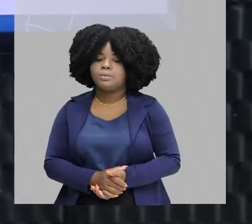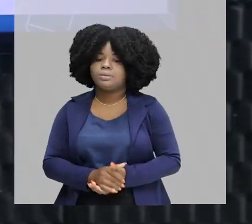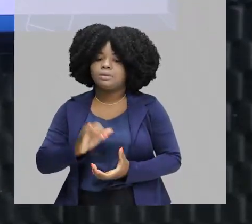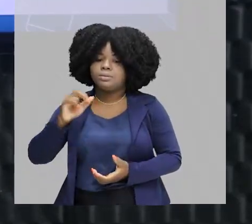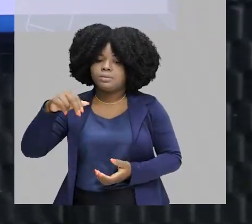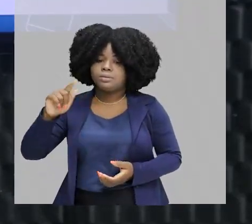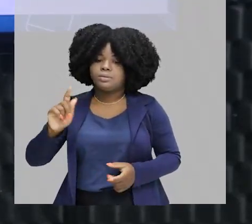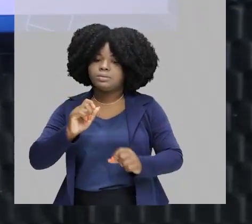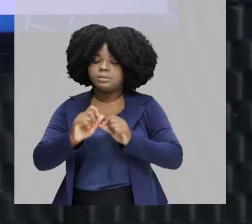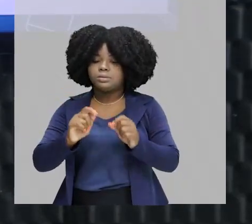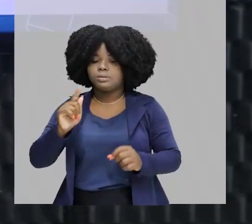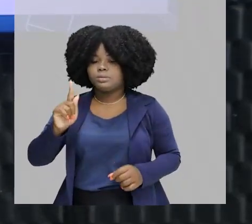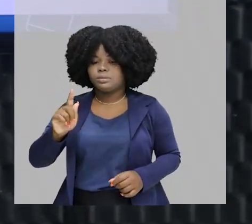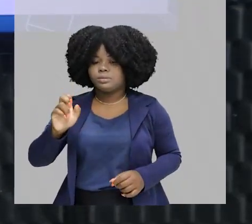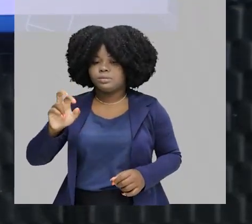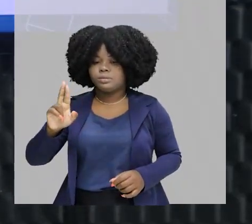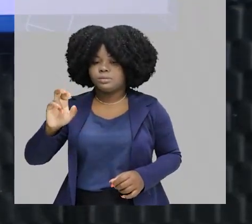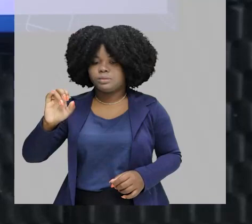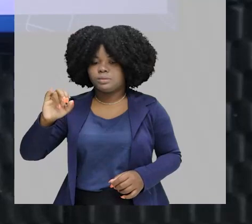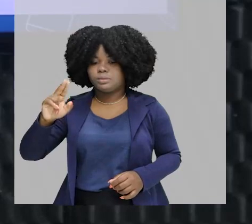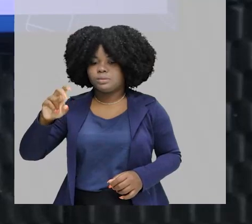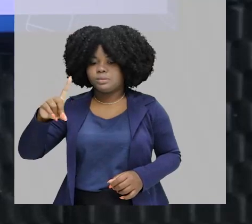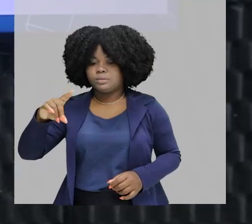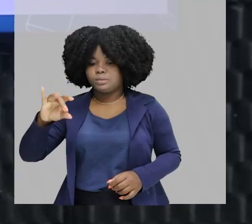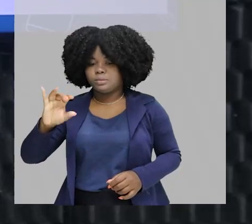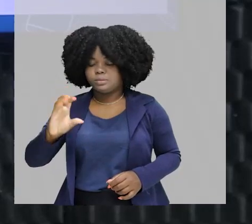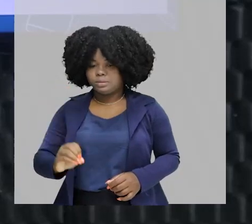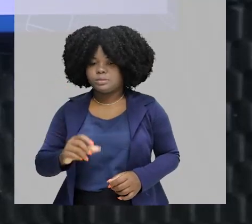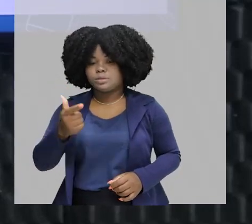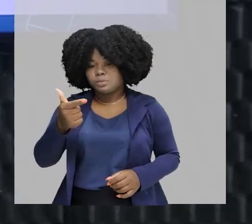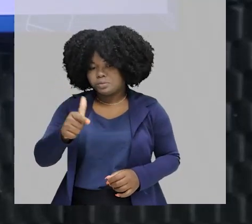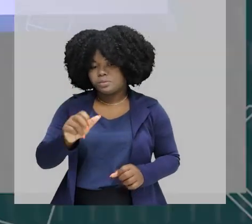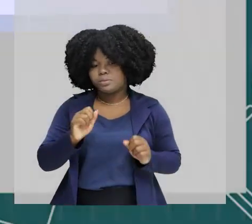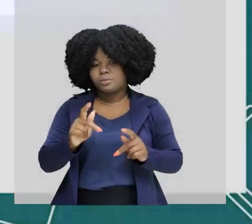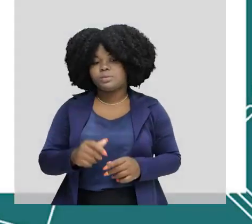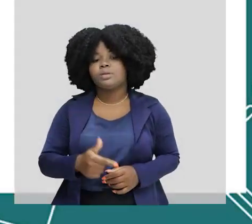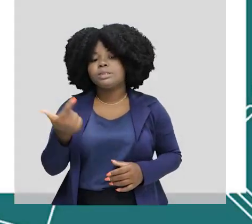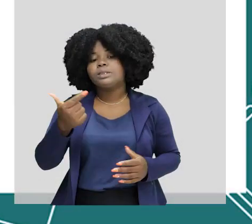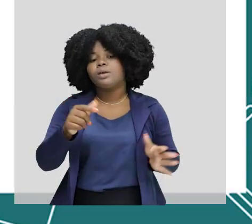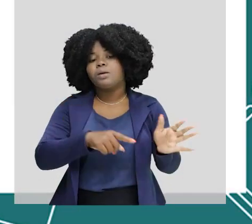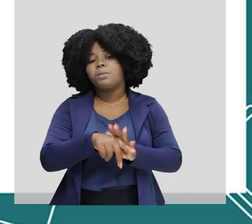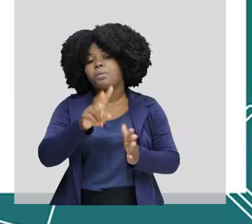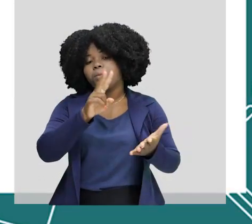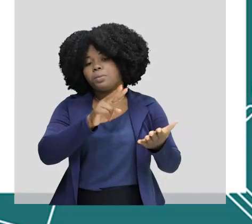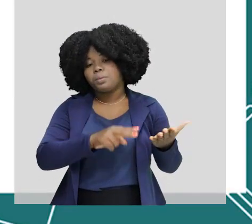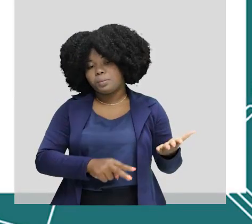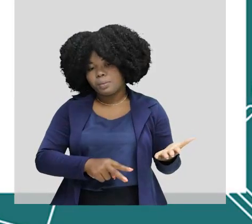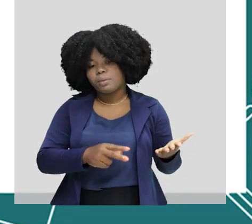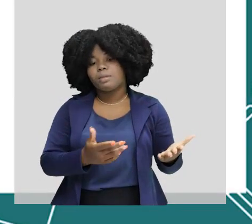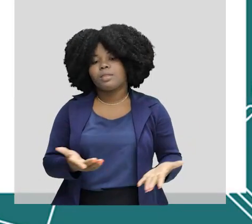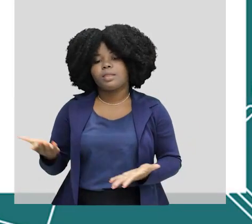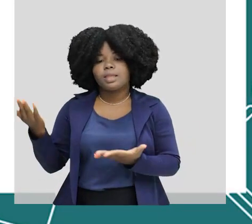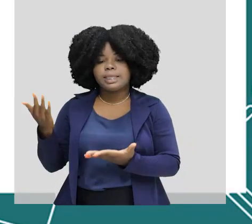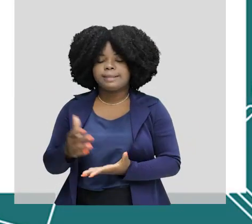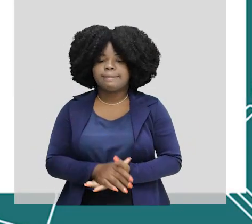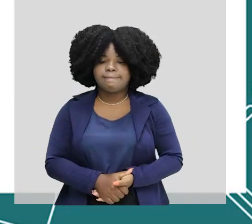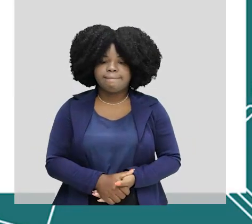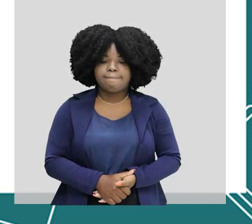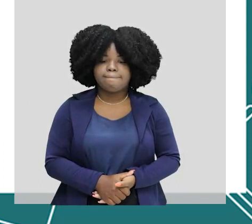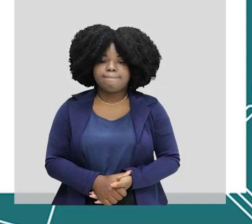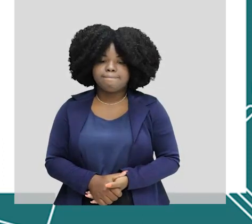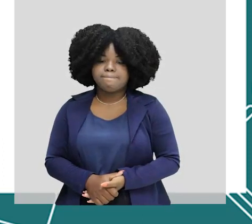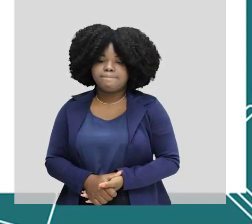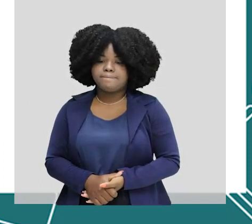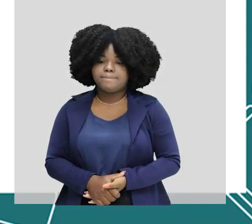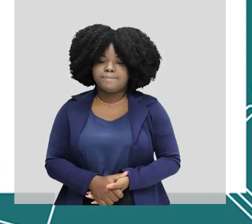ing demonstra o progresso da ação ou a sua continuidade. Outra questão, agora da FUVEST. Assinale